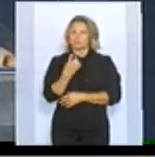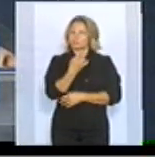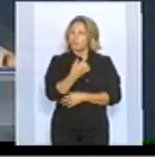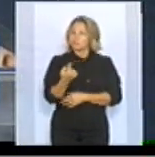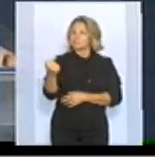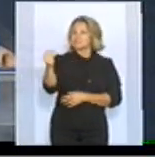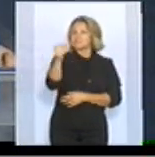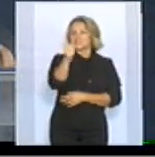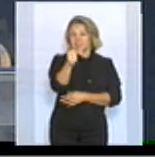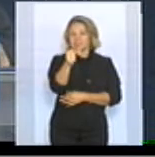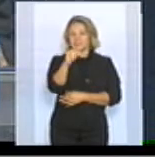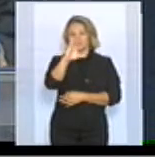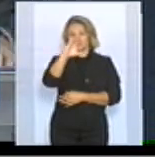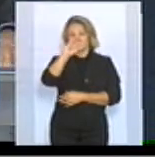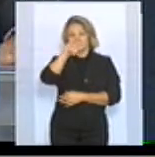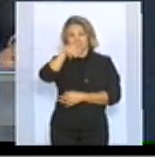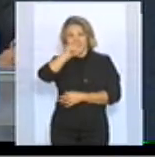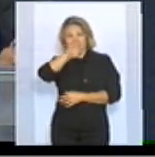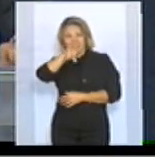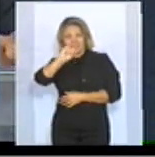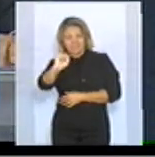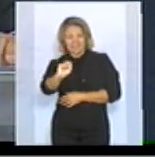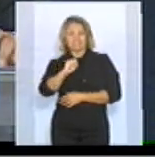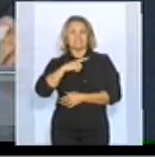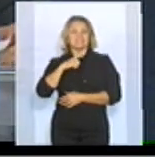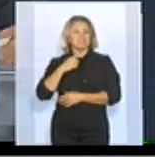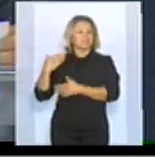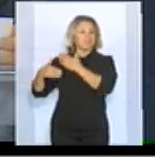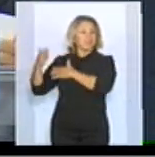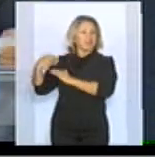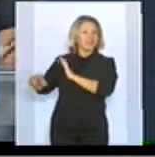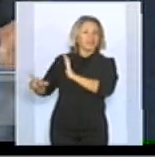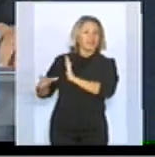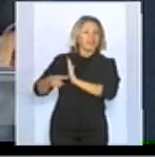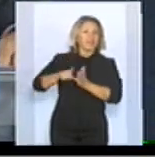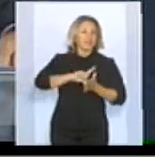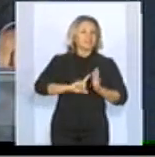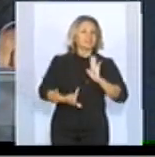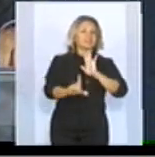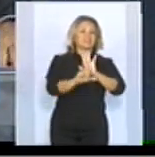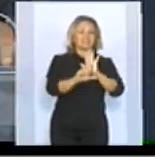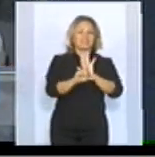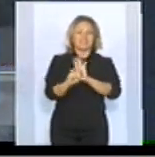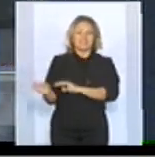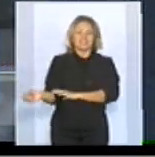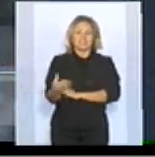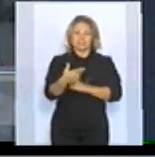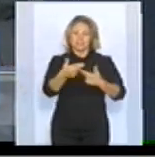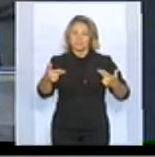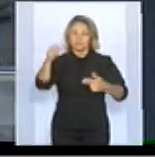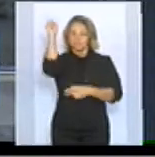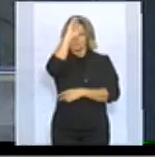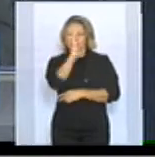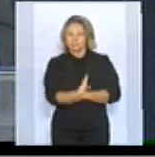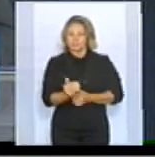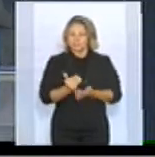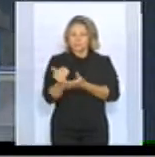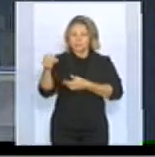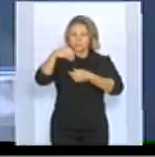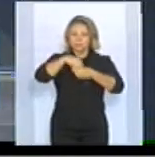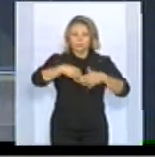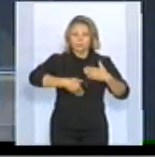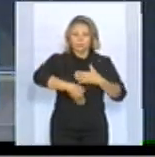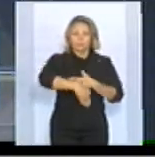7 desses canais existiam antes da lei. Novas empresas programadoras brasileiras, portanto, adentram o mercado. Há